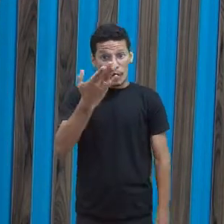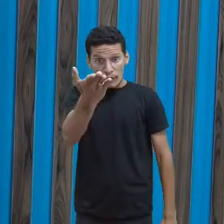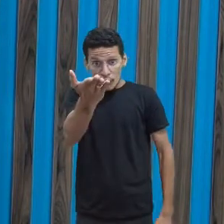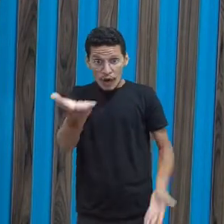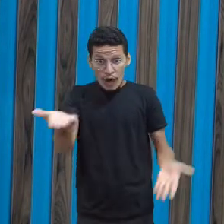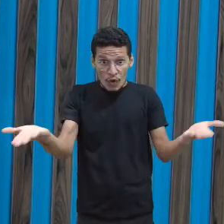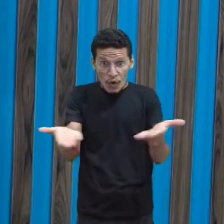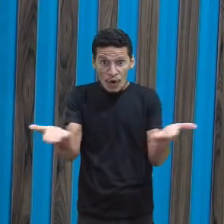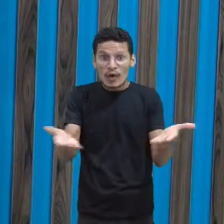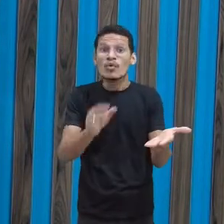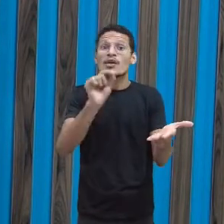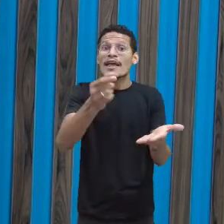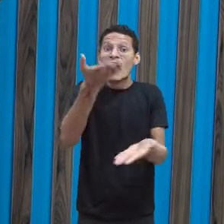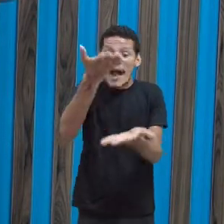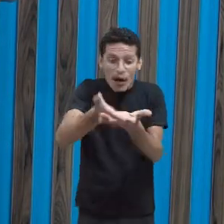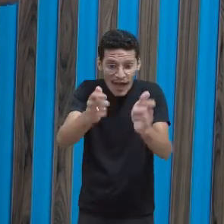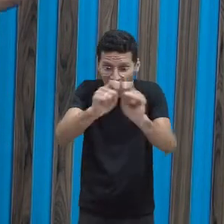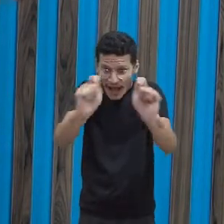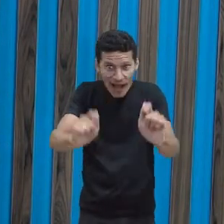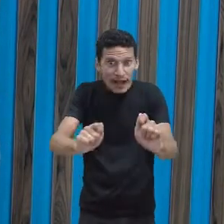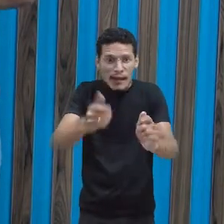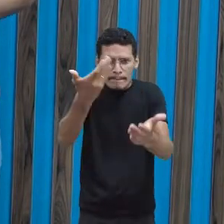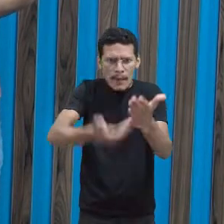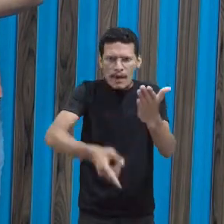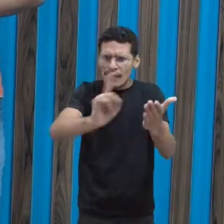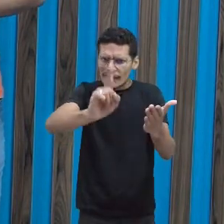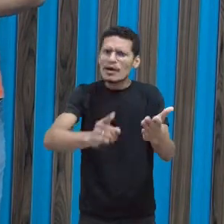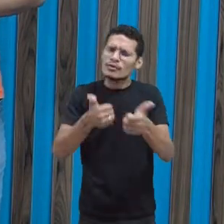vocês agora, a aula de arte. Não saiu daí não, vamos